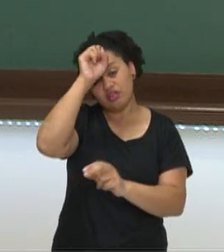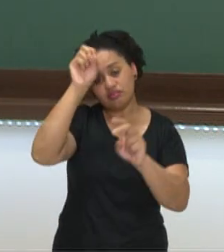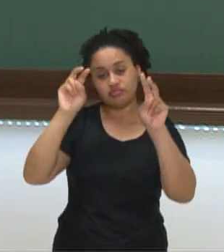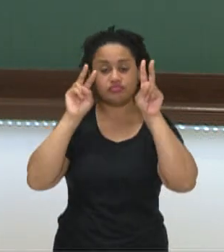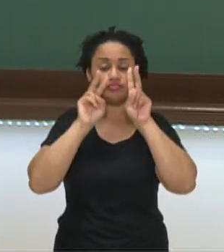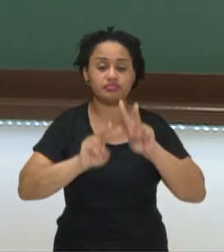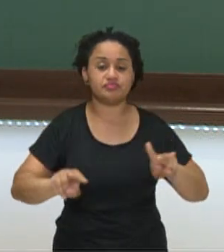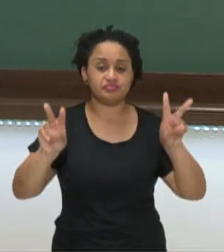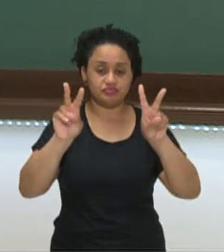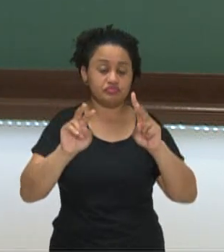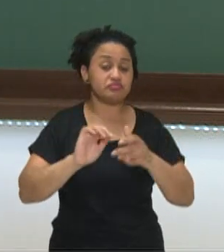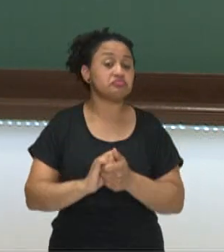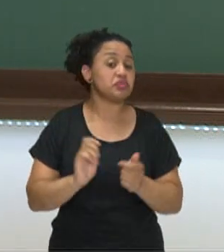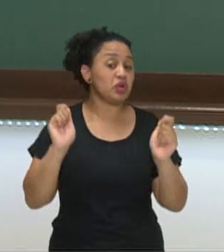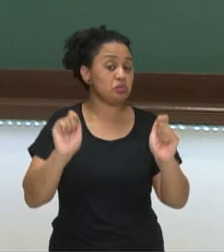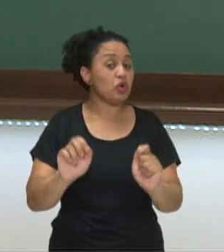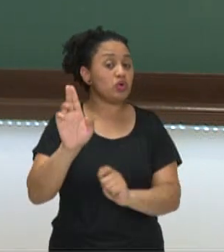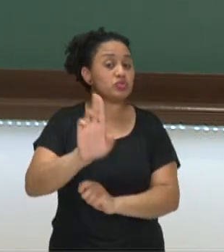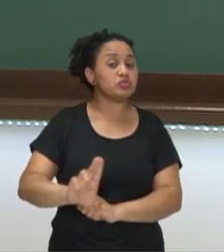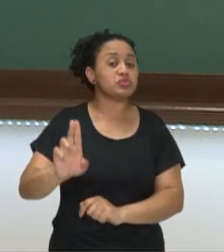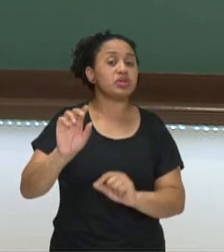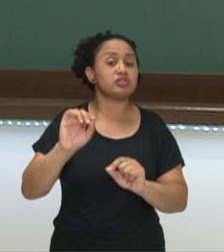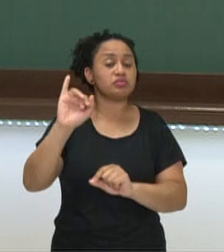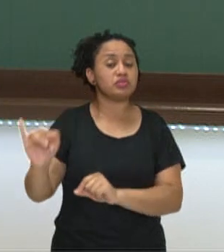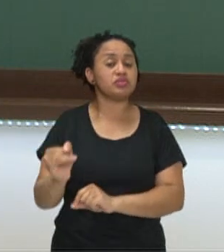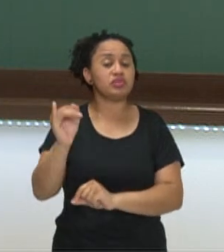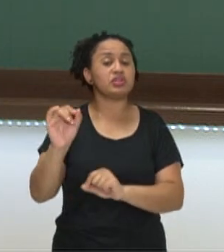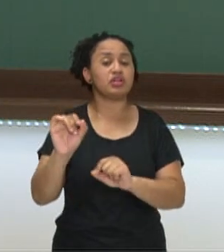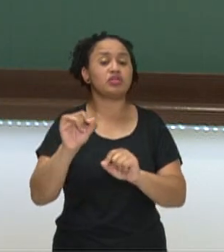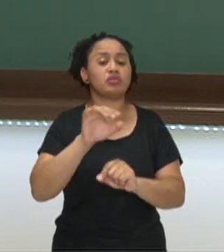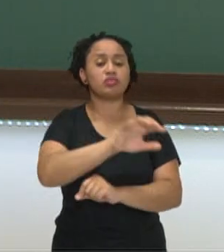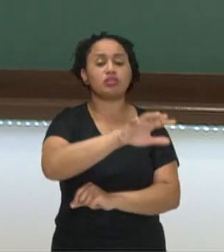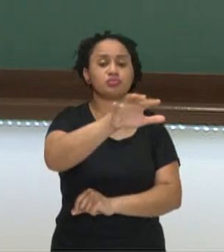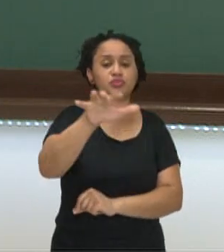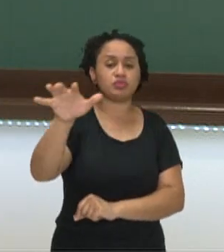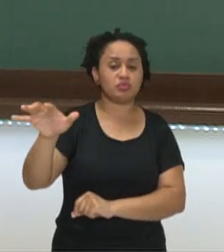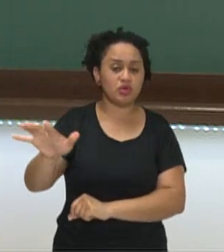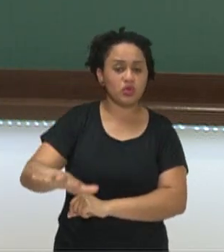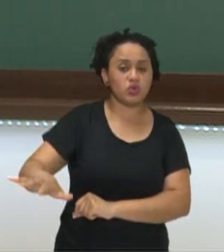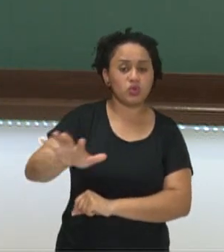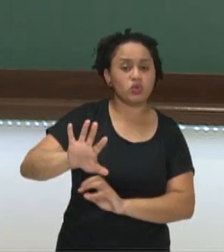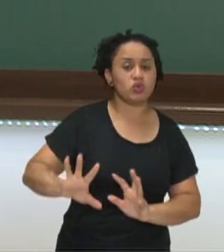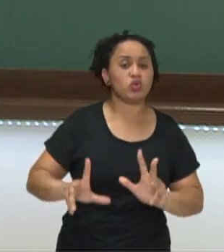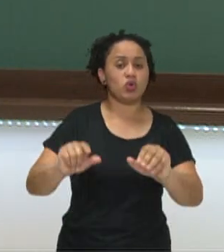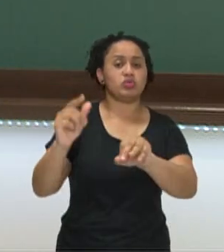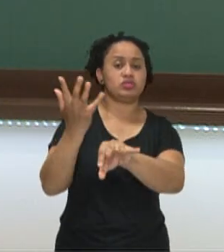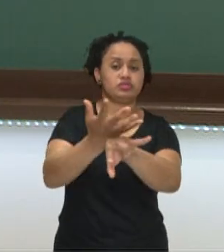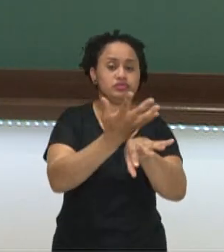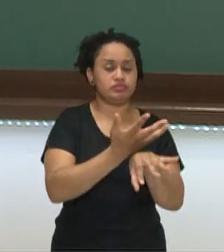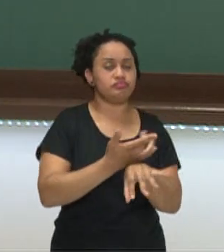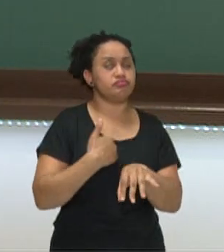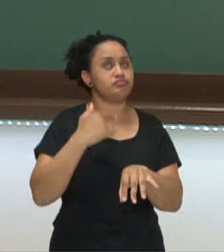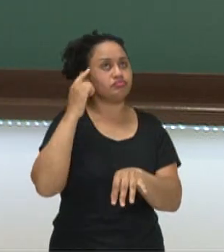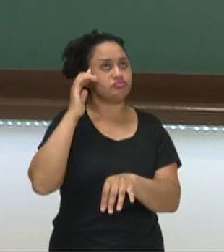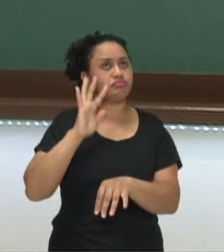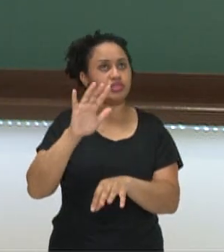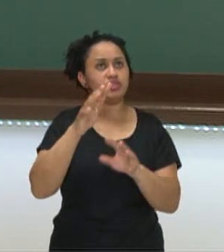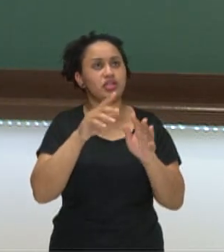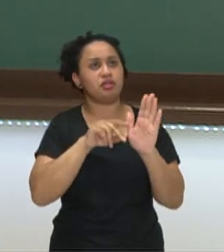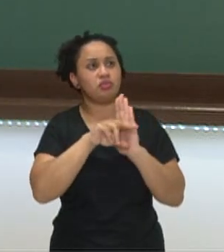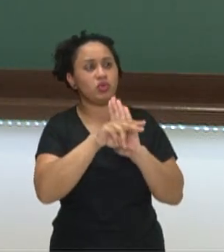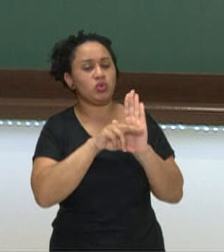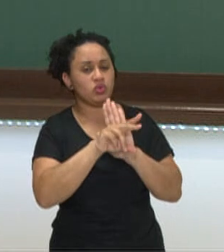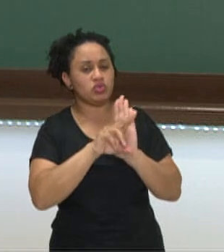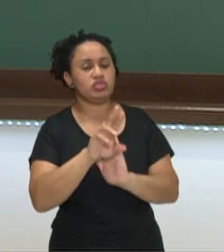visual, né? E ela pode ser utilizada aí em todas as áreas, em todas as disciplinas, né? Vamos imaginar lá em biologia, né? A gente